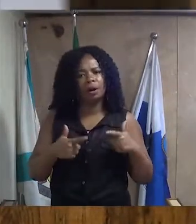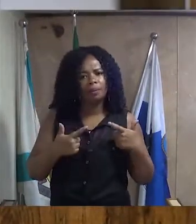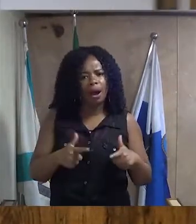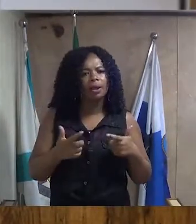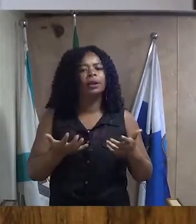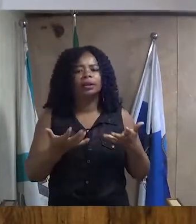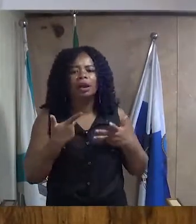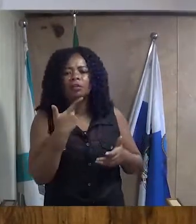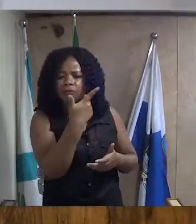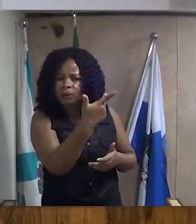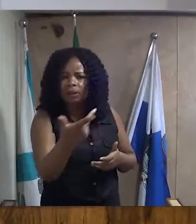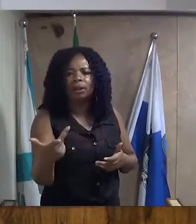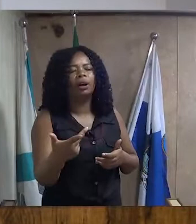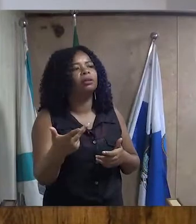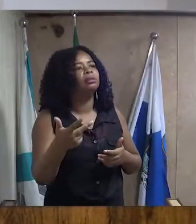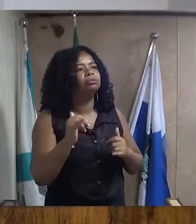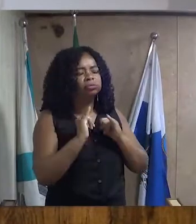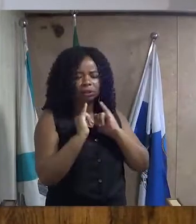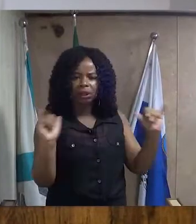meus pares.